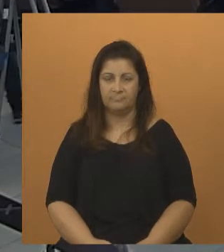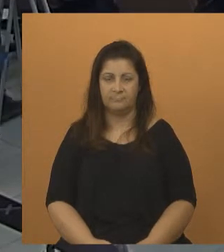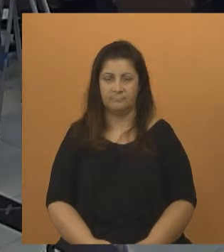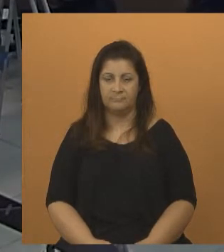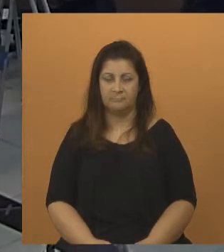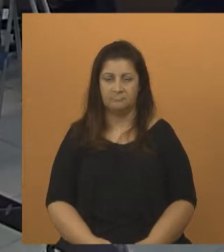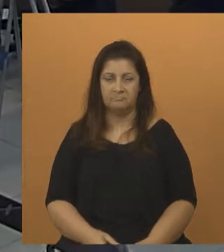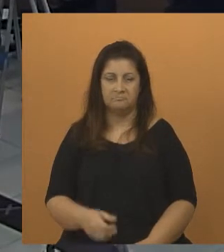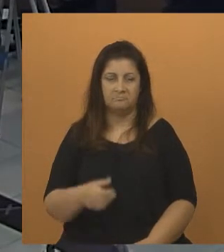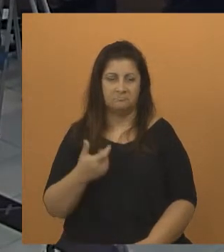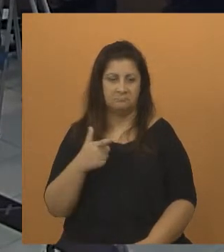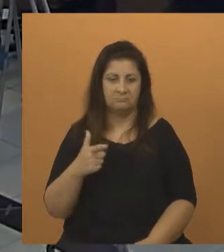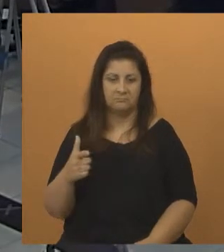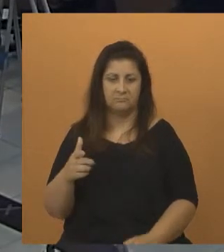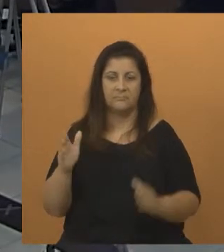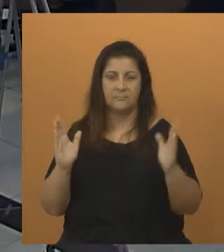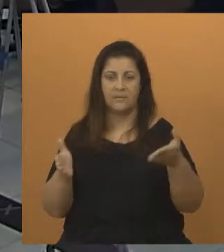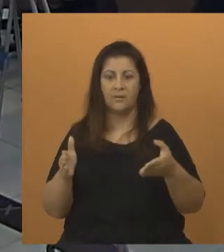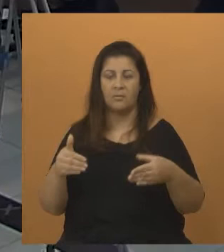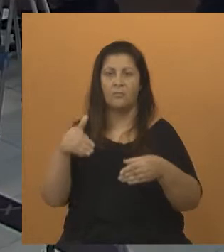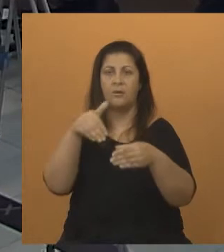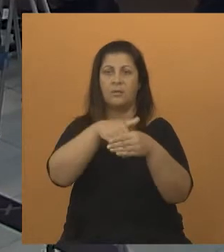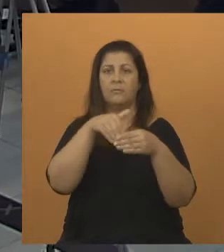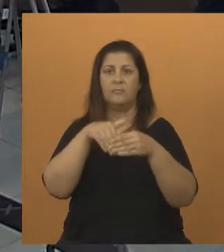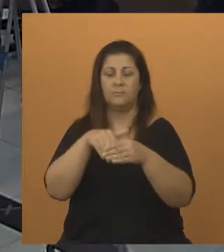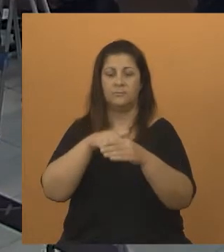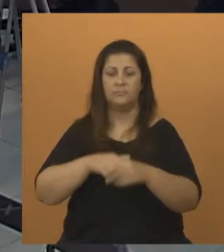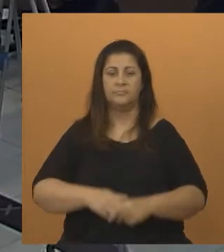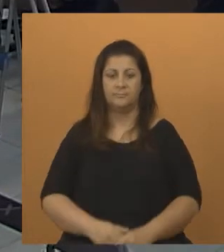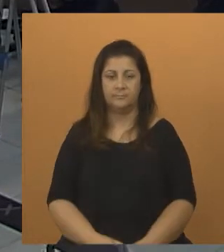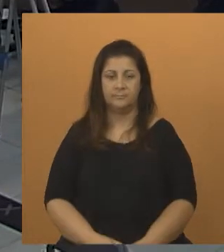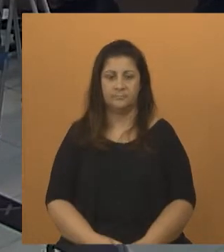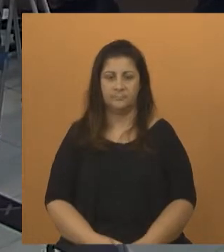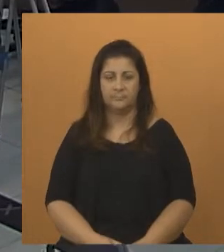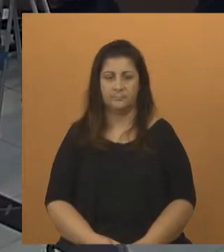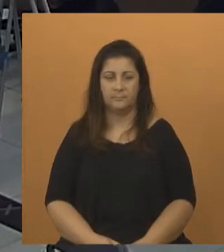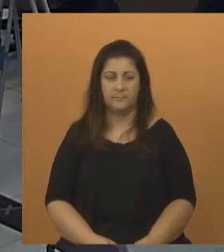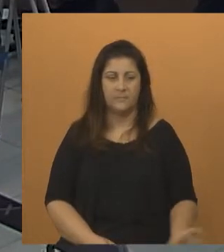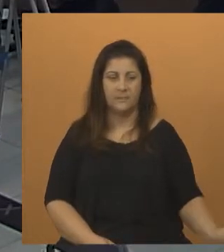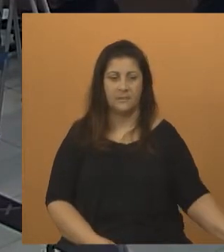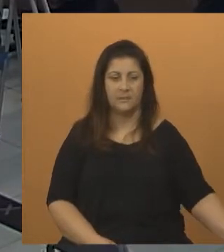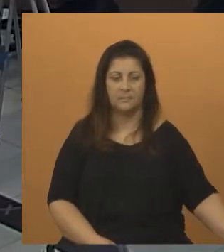Não havendo manifestação dos novos pares, vamos para a votação na forma nominal.